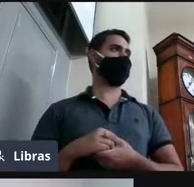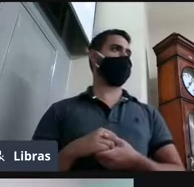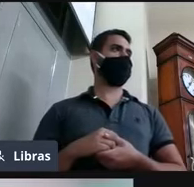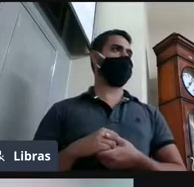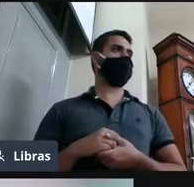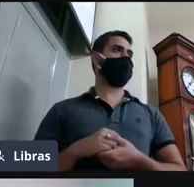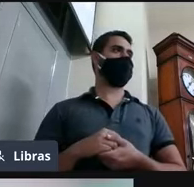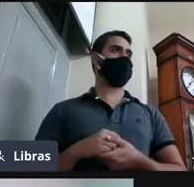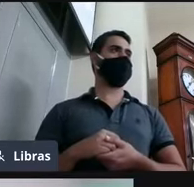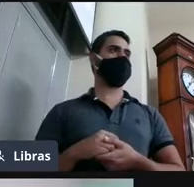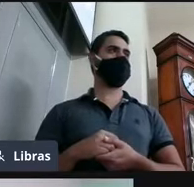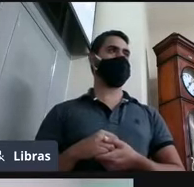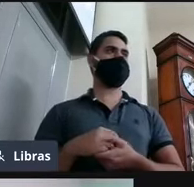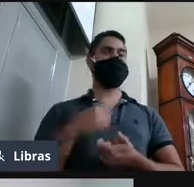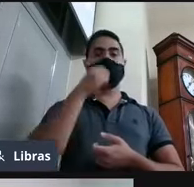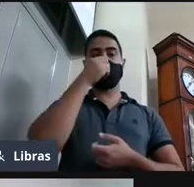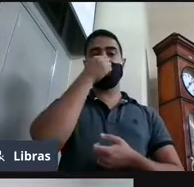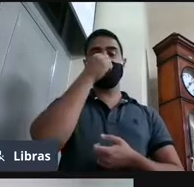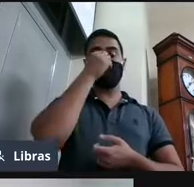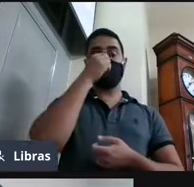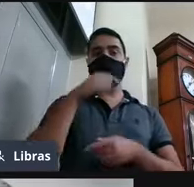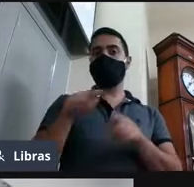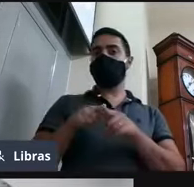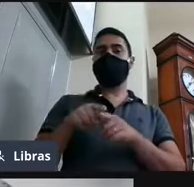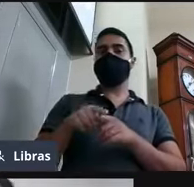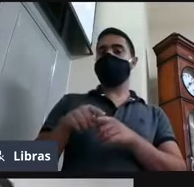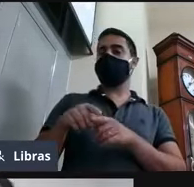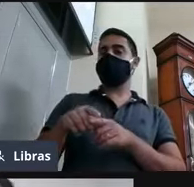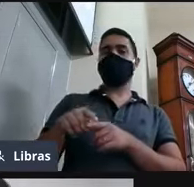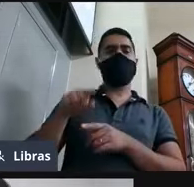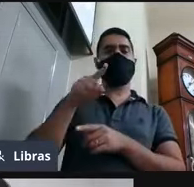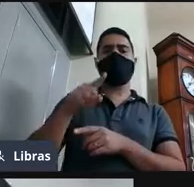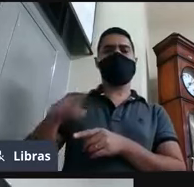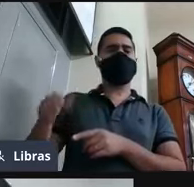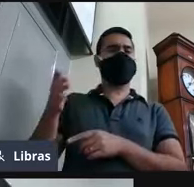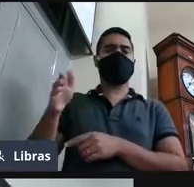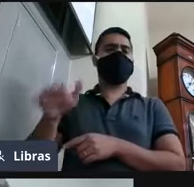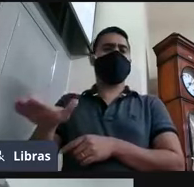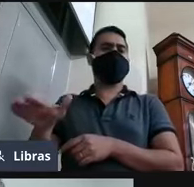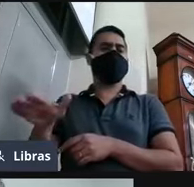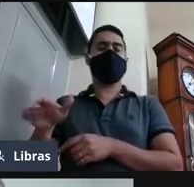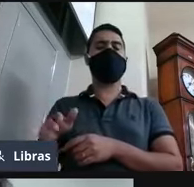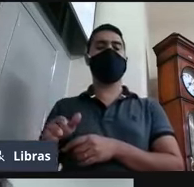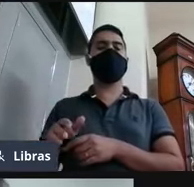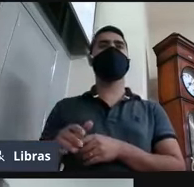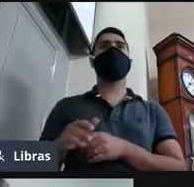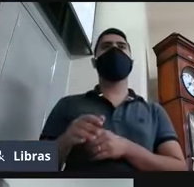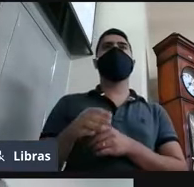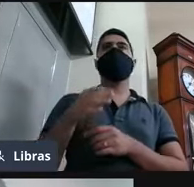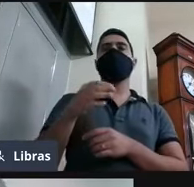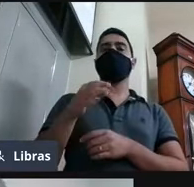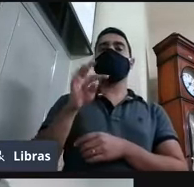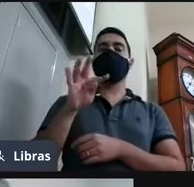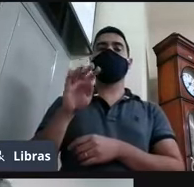Jorge, rejeito o parecer do Tribunal de Contas referente à conta do prefeito municipal no ano